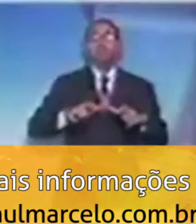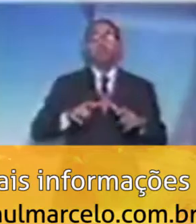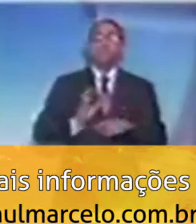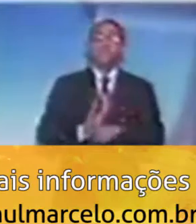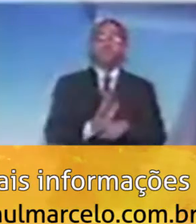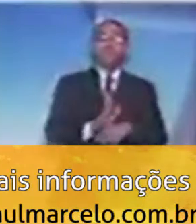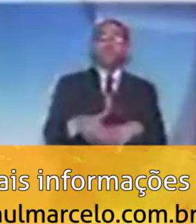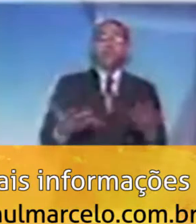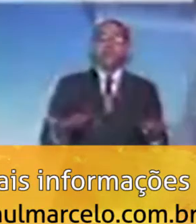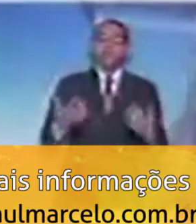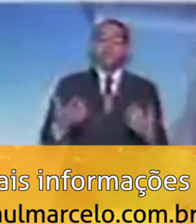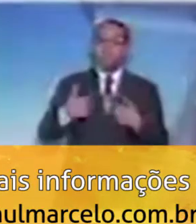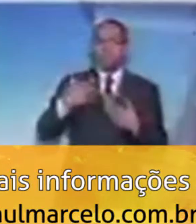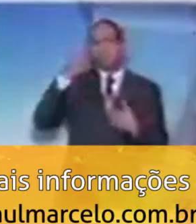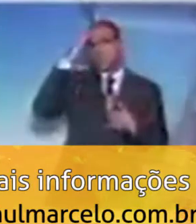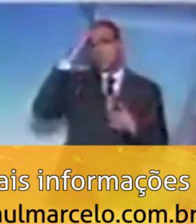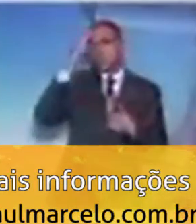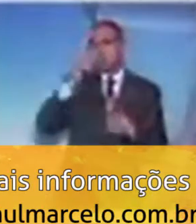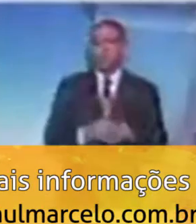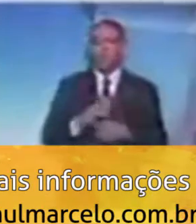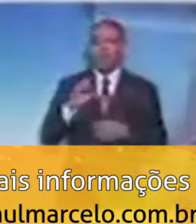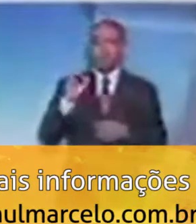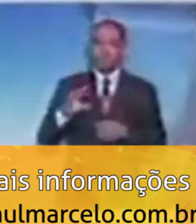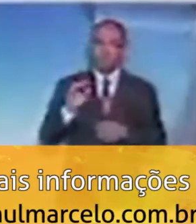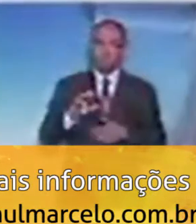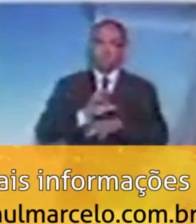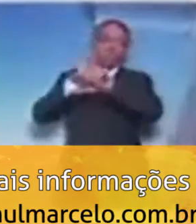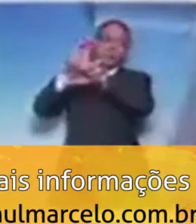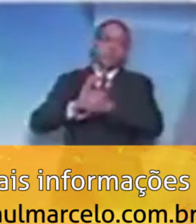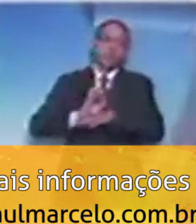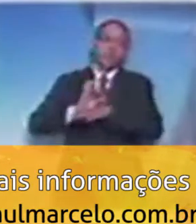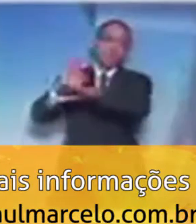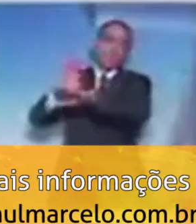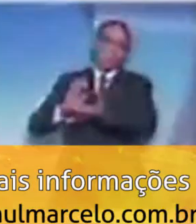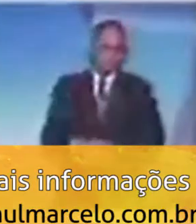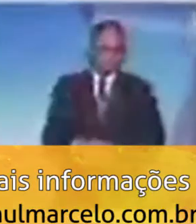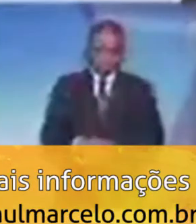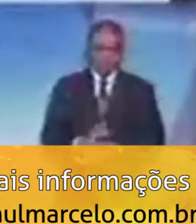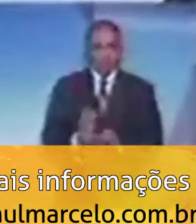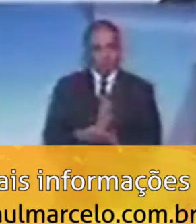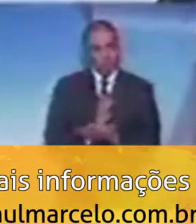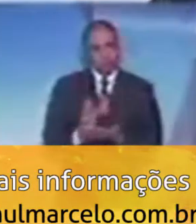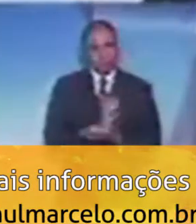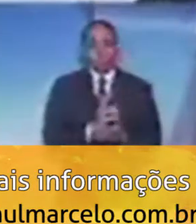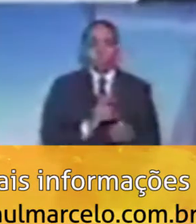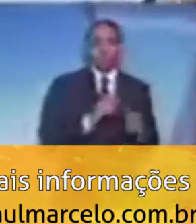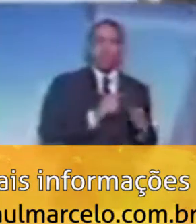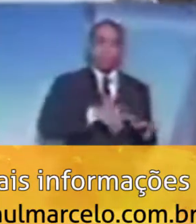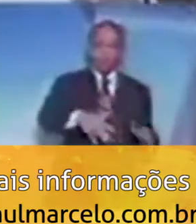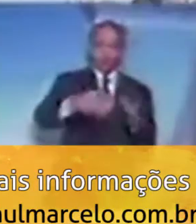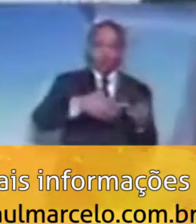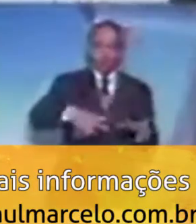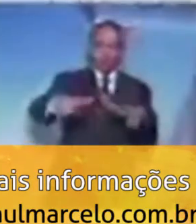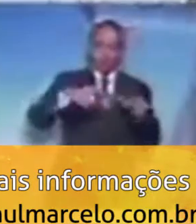beneficiados? E eu queria concluir agora, senhor presidente. É o setor de exportação. algumas cadeias produtivas do Brasil que